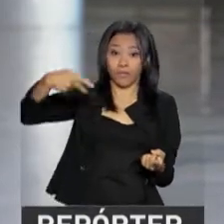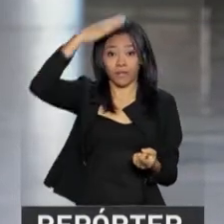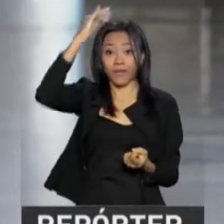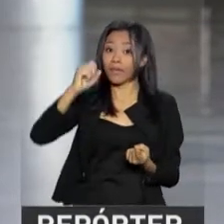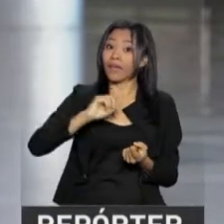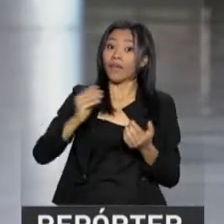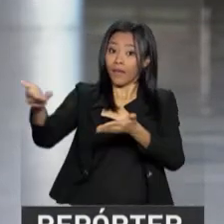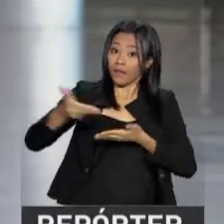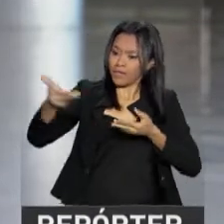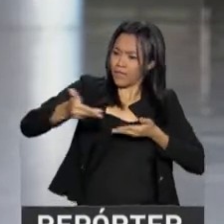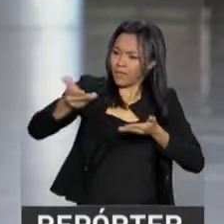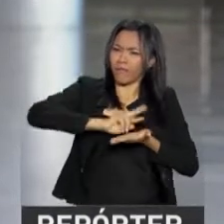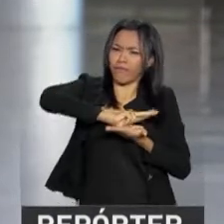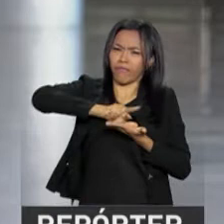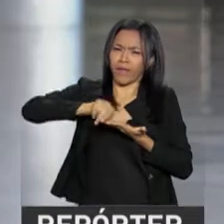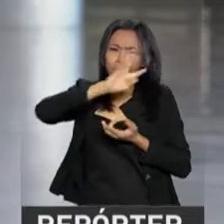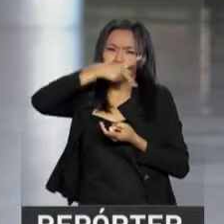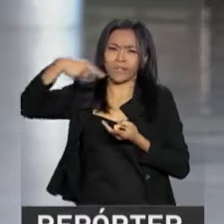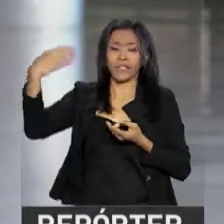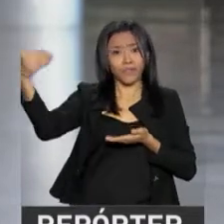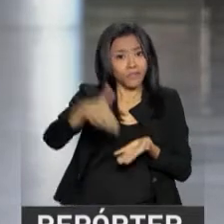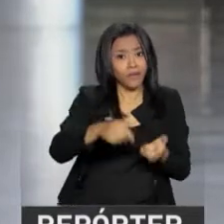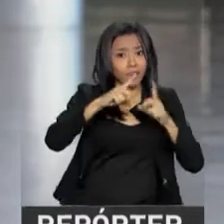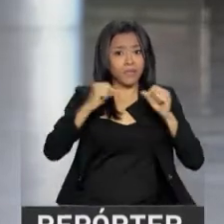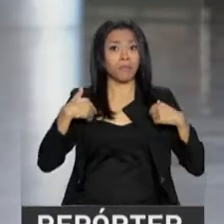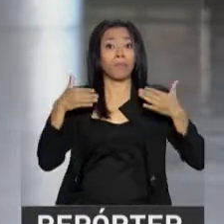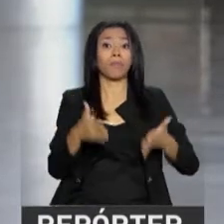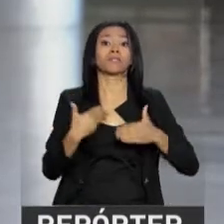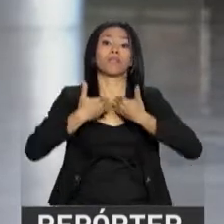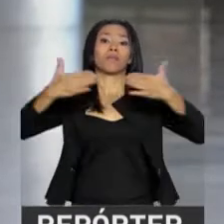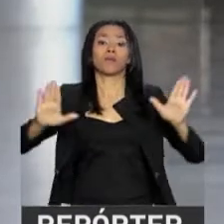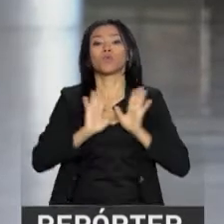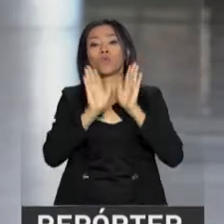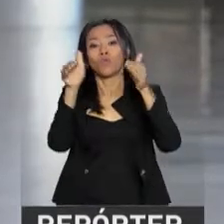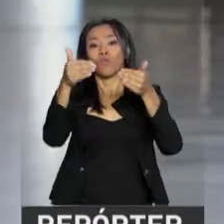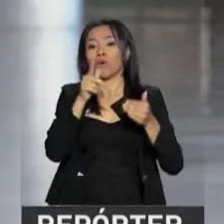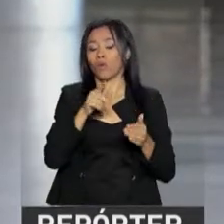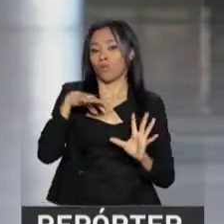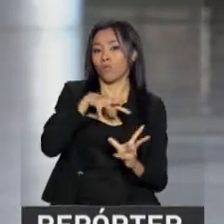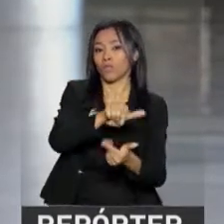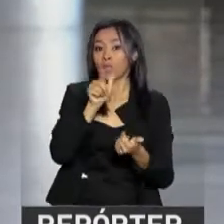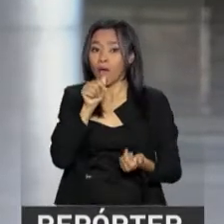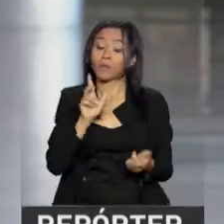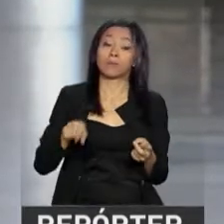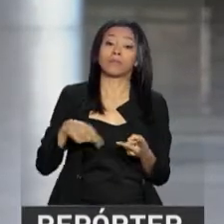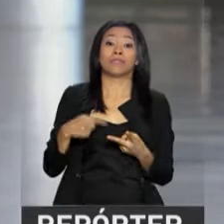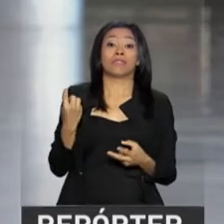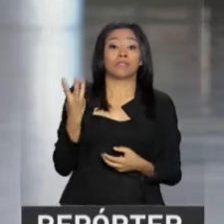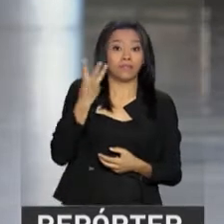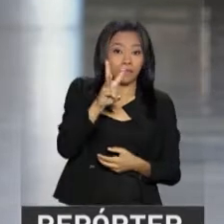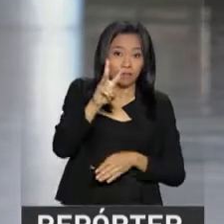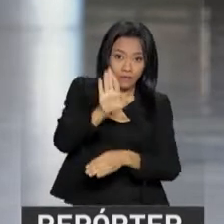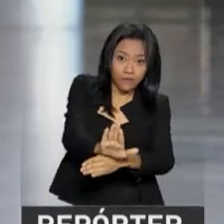presidentes e primeiros-ministros que vieram a brasília participar da abertura do fórum mundial da água às três da tarde o presidente michel temer